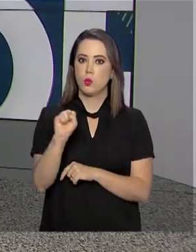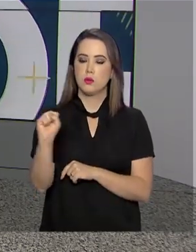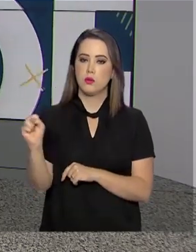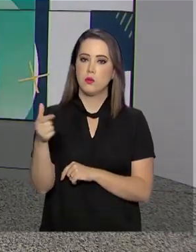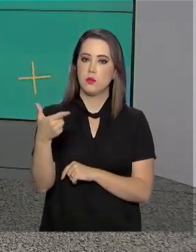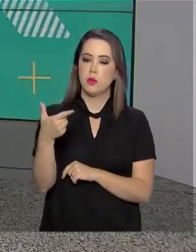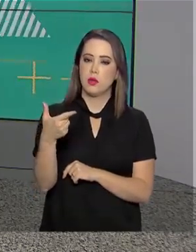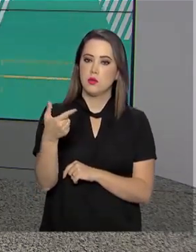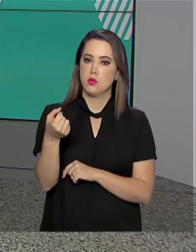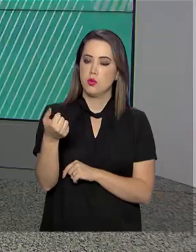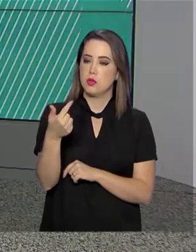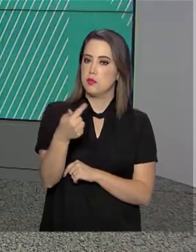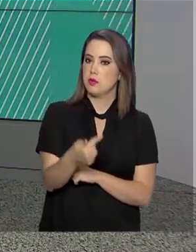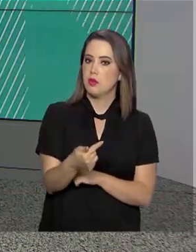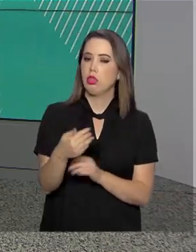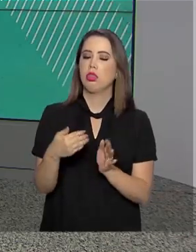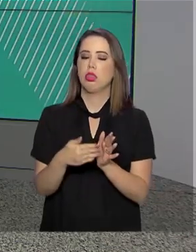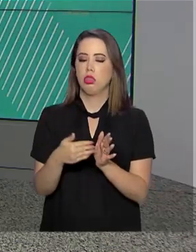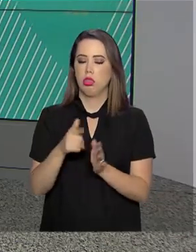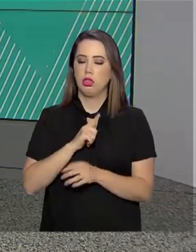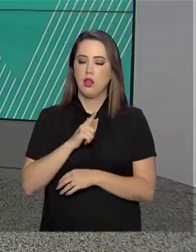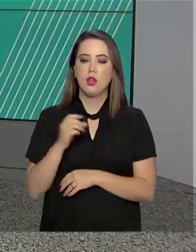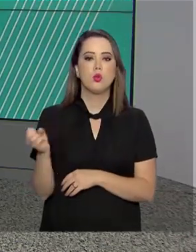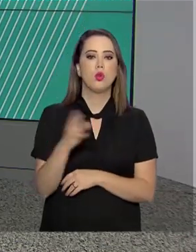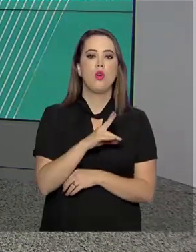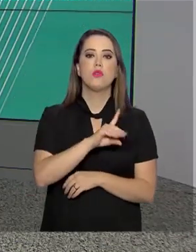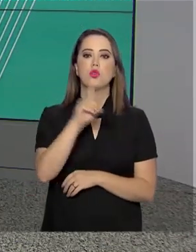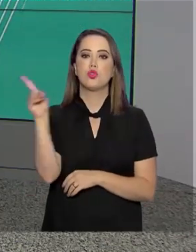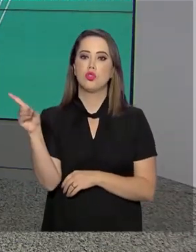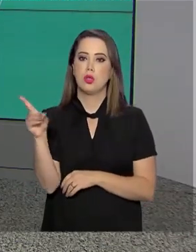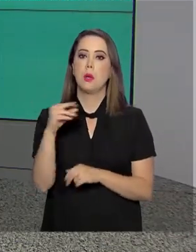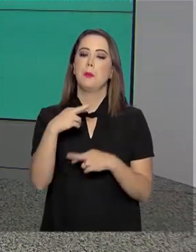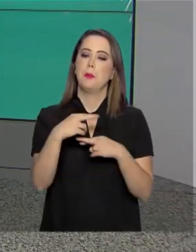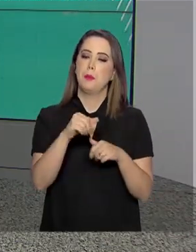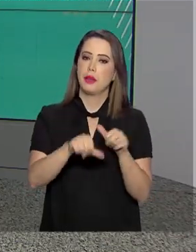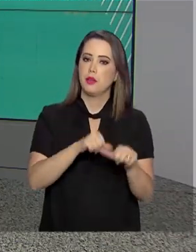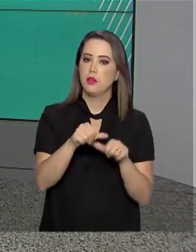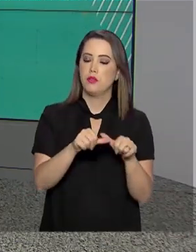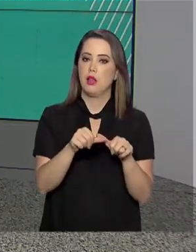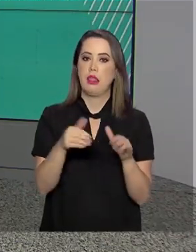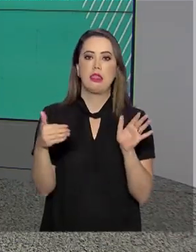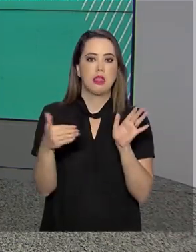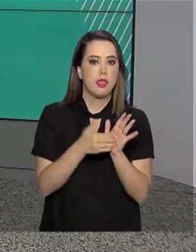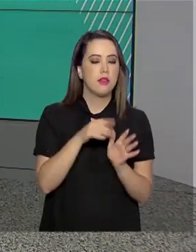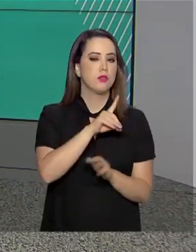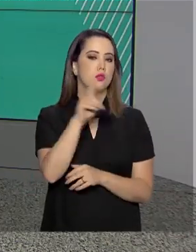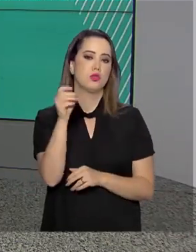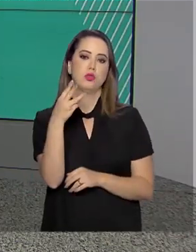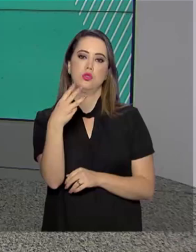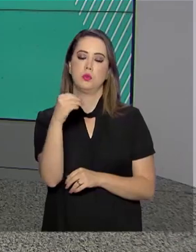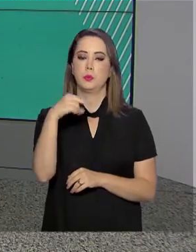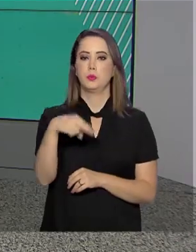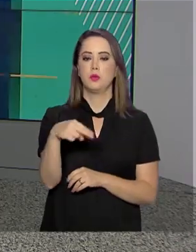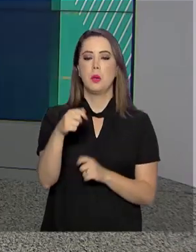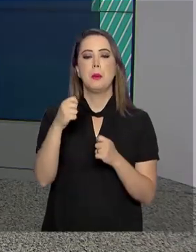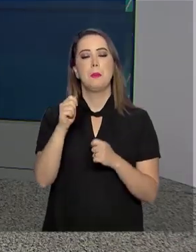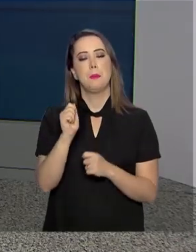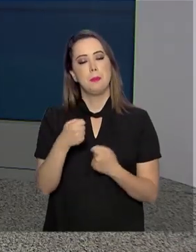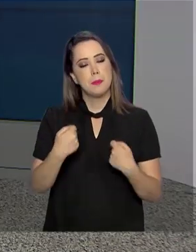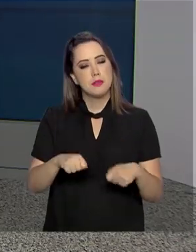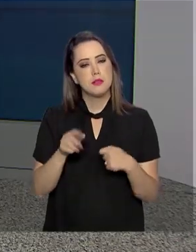2017 tem agora nova data limite para renovar dia 30 de novembro os contratos devem ser renovados a cada